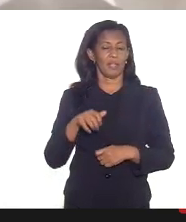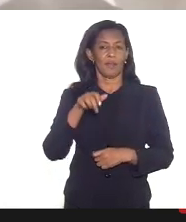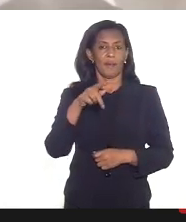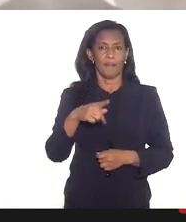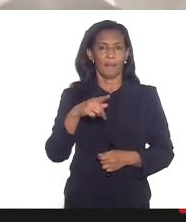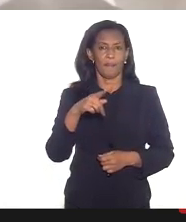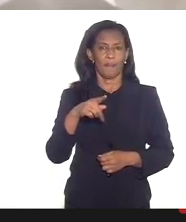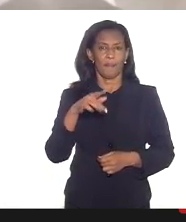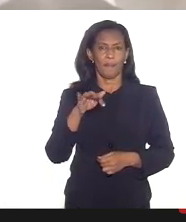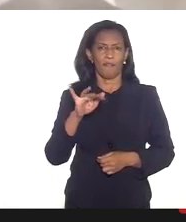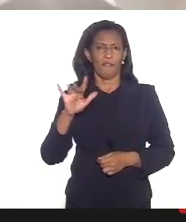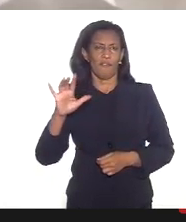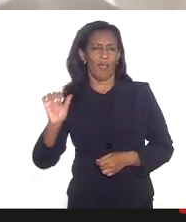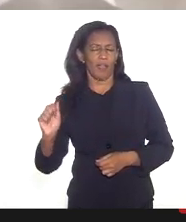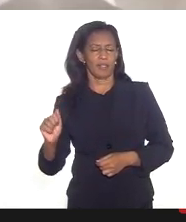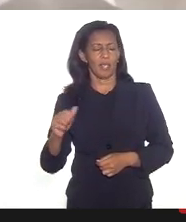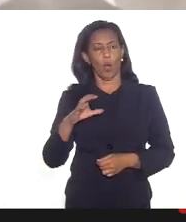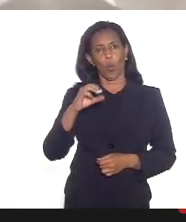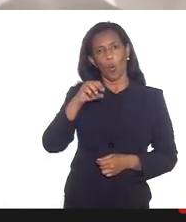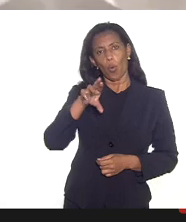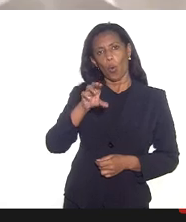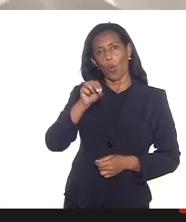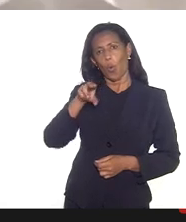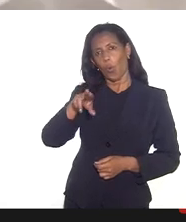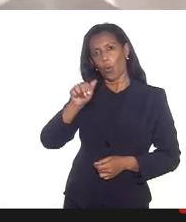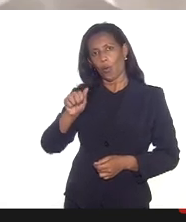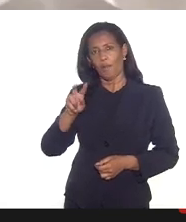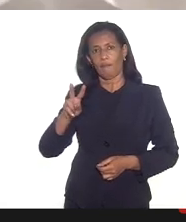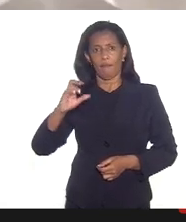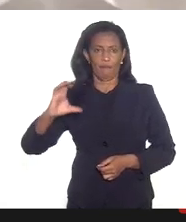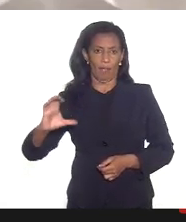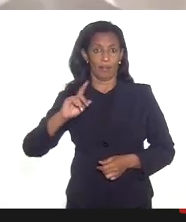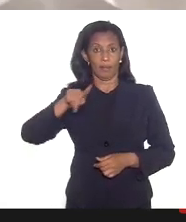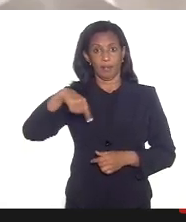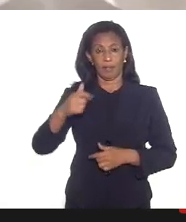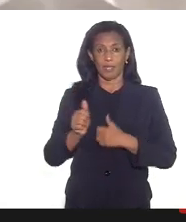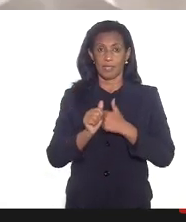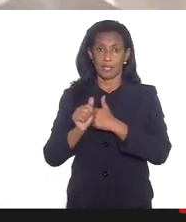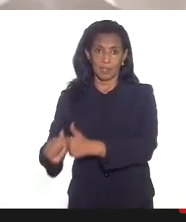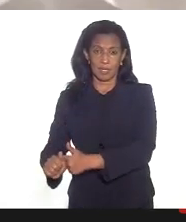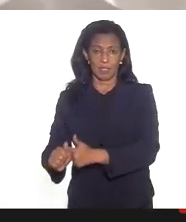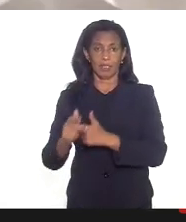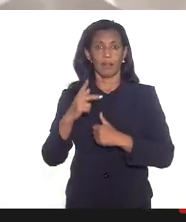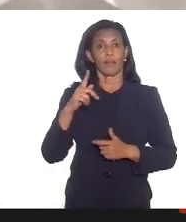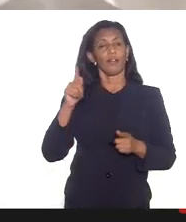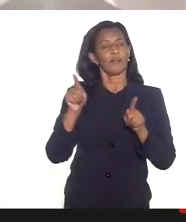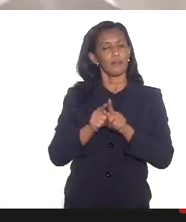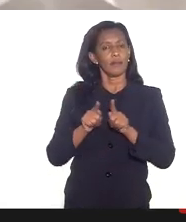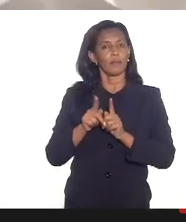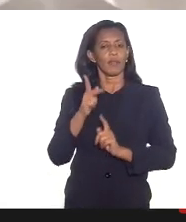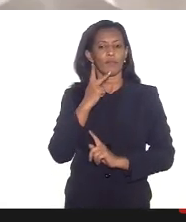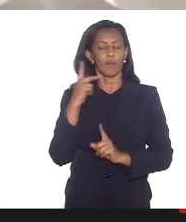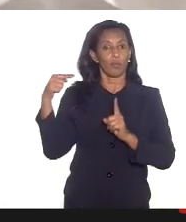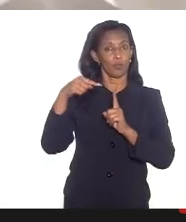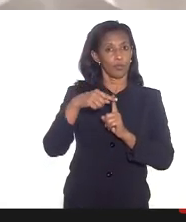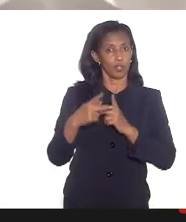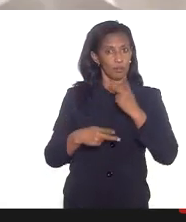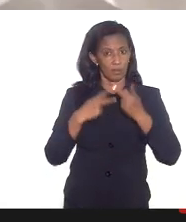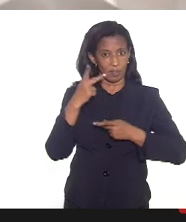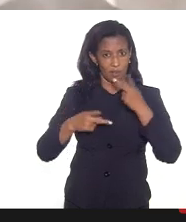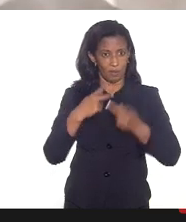fase ou com a conava em seguida faz uma recomendação que foi objeto da